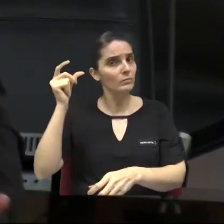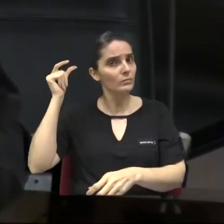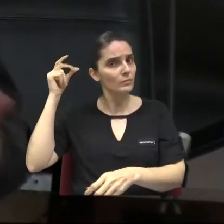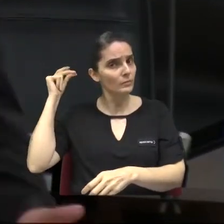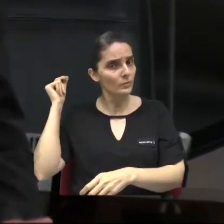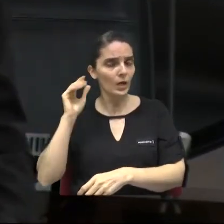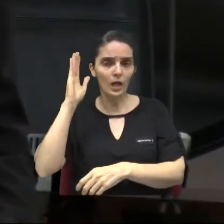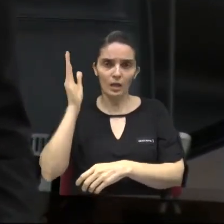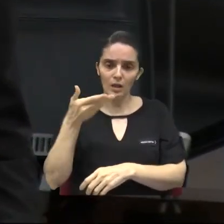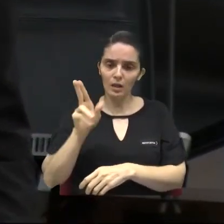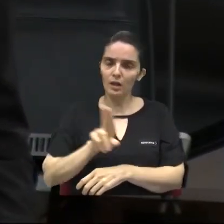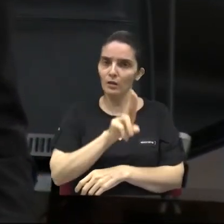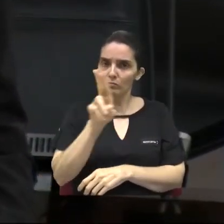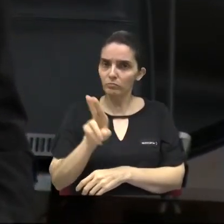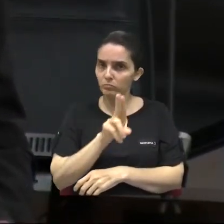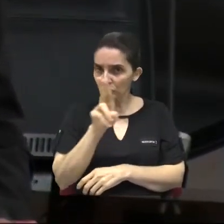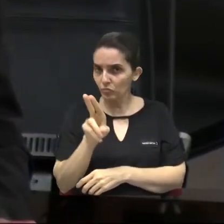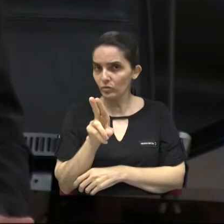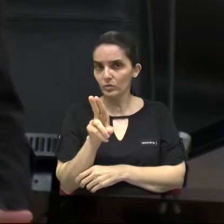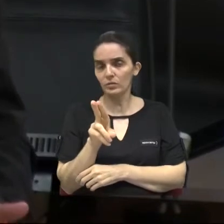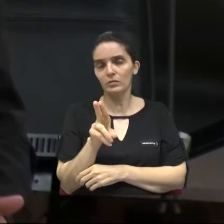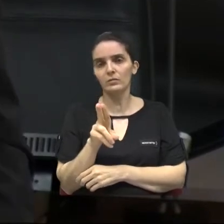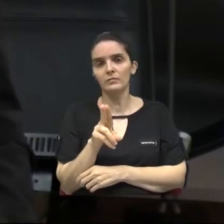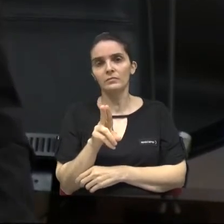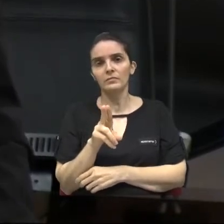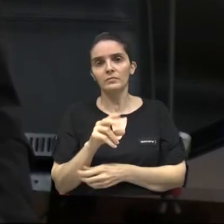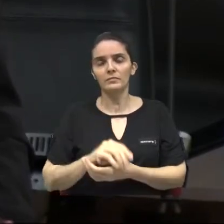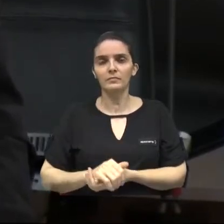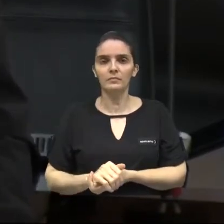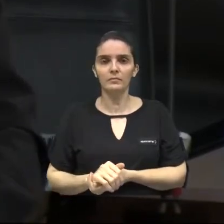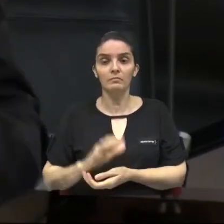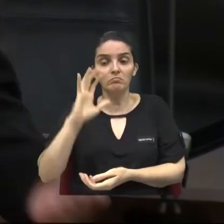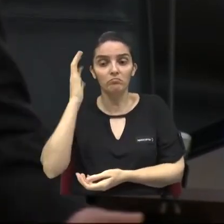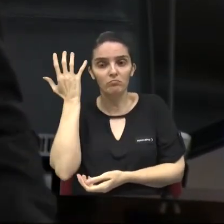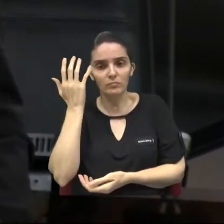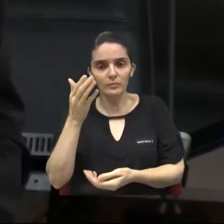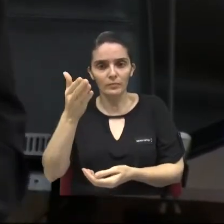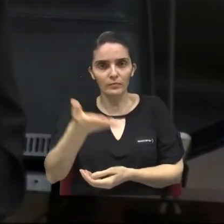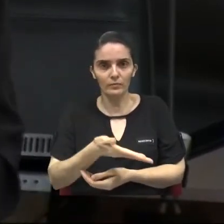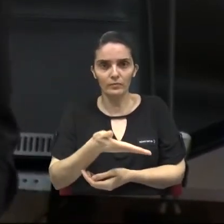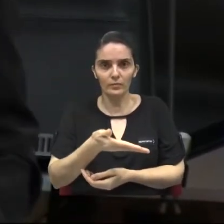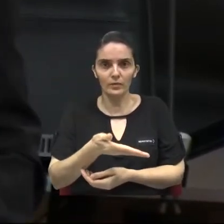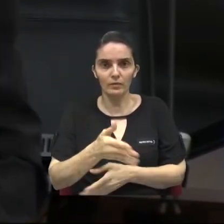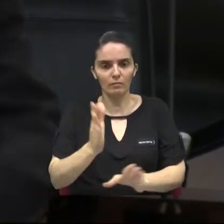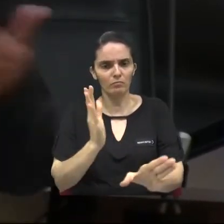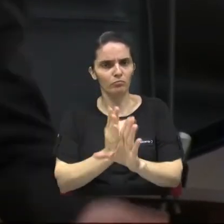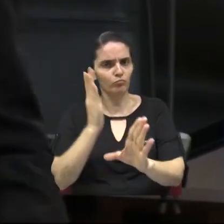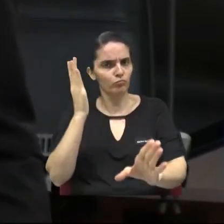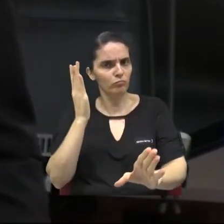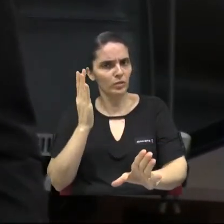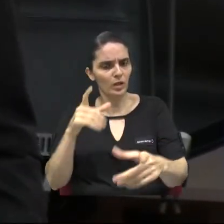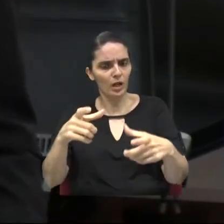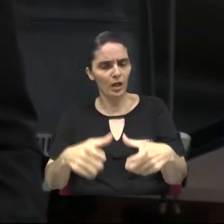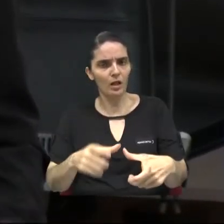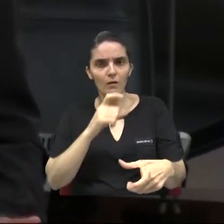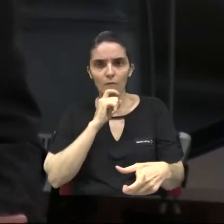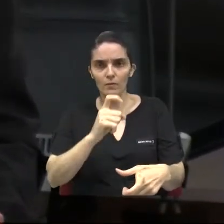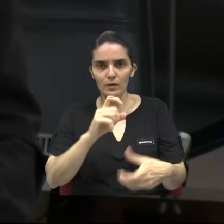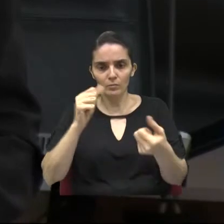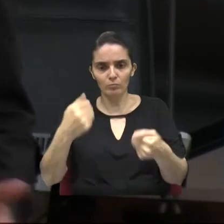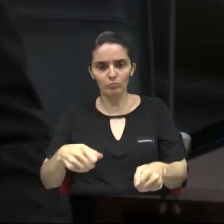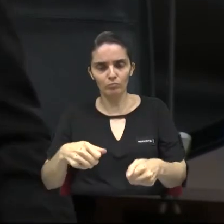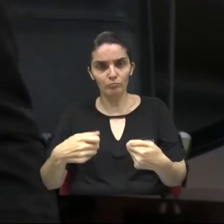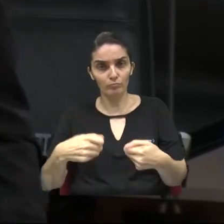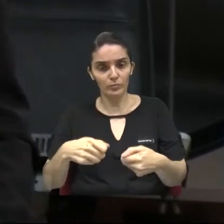estava funcionando para algo, né? E, de repente, hoje foram descobrir que era verde e aí tem que colocar no chão,